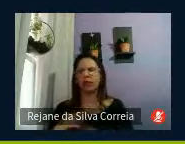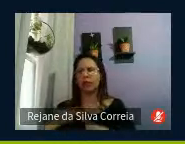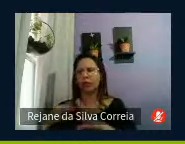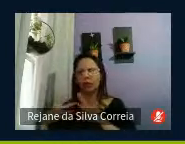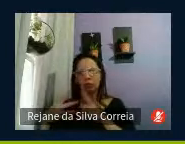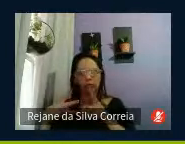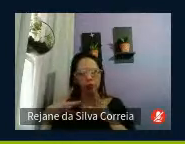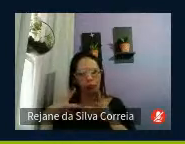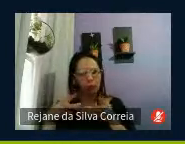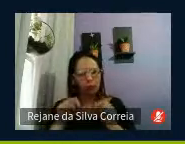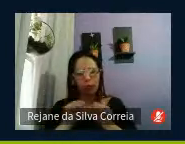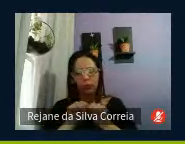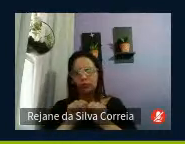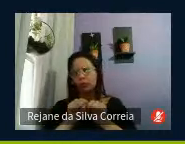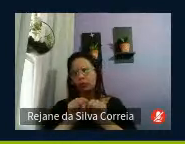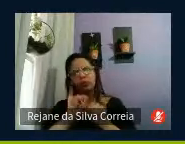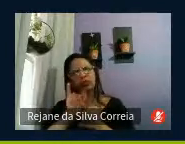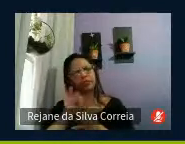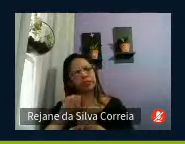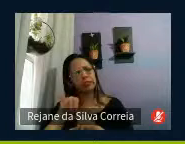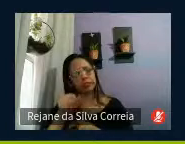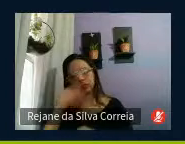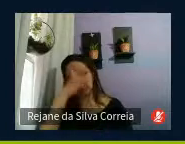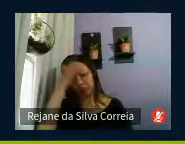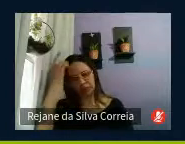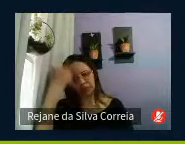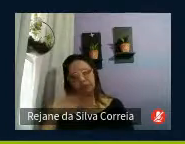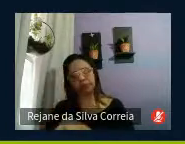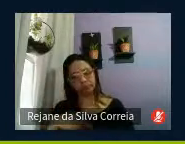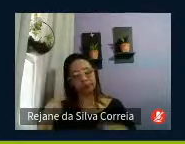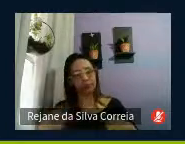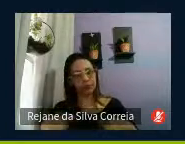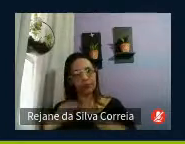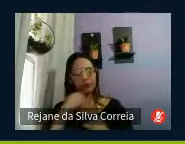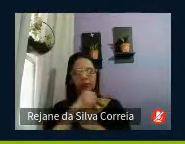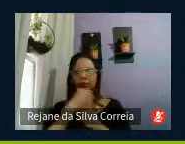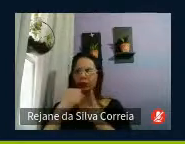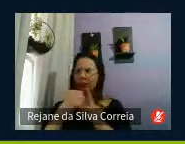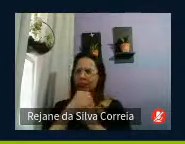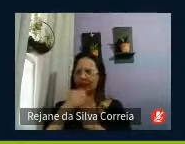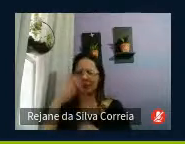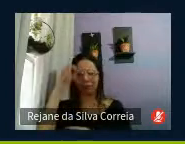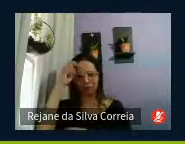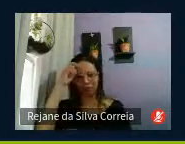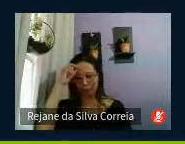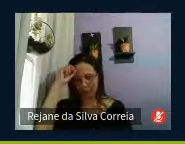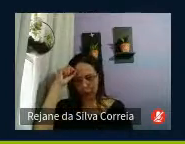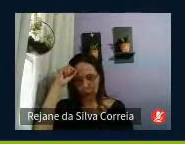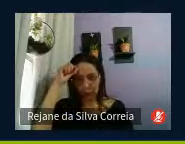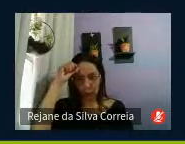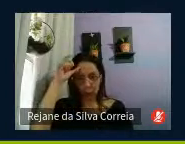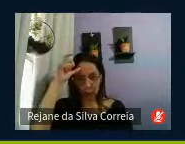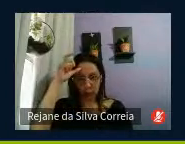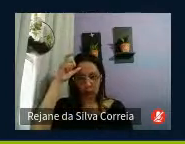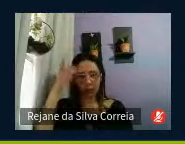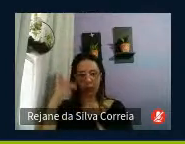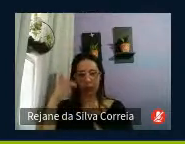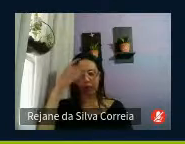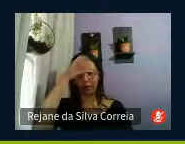os sistemas das necessidades humanas, tanto sociais, culturais, de aprendizagem,